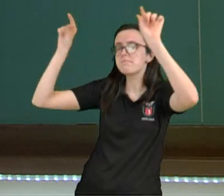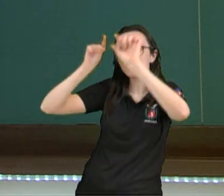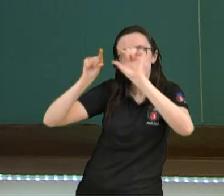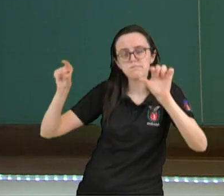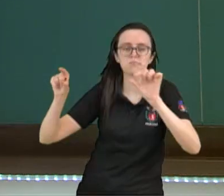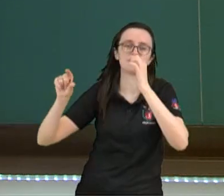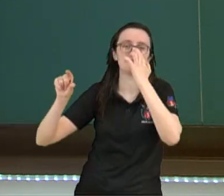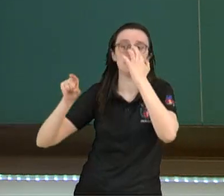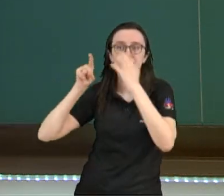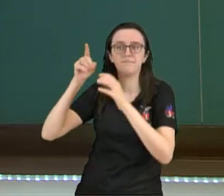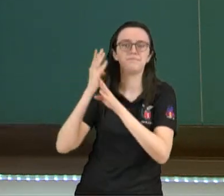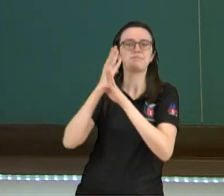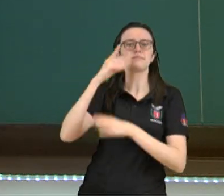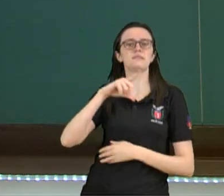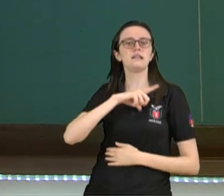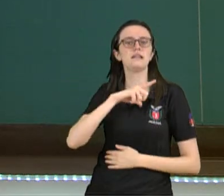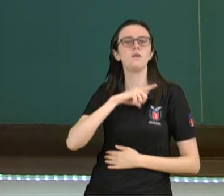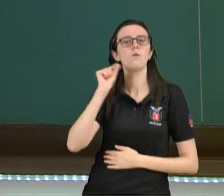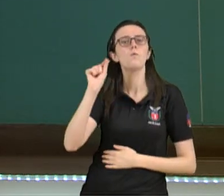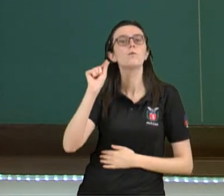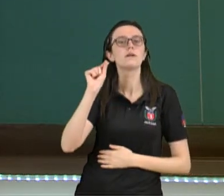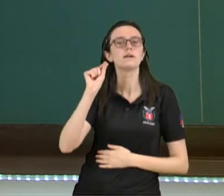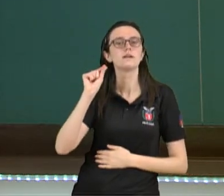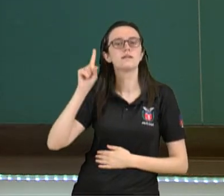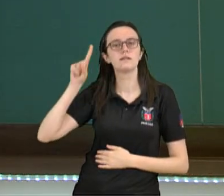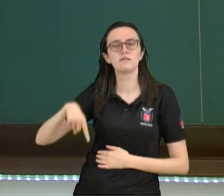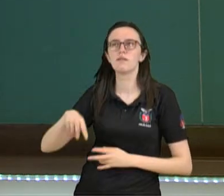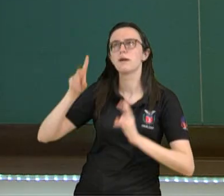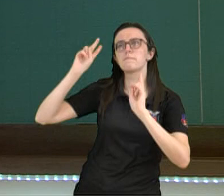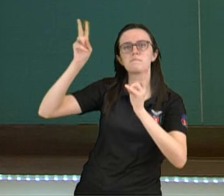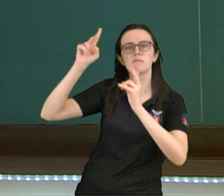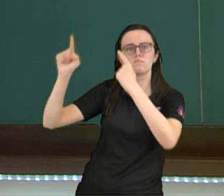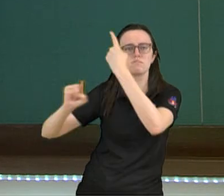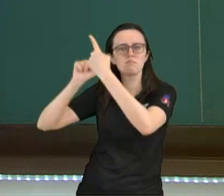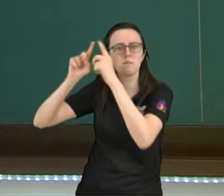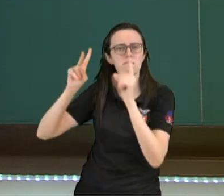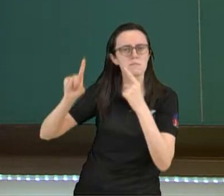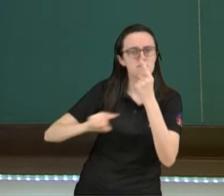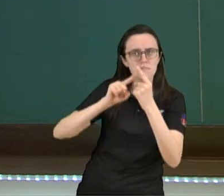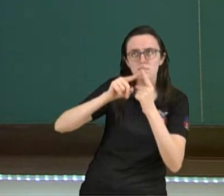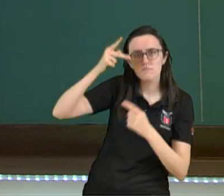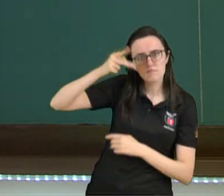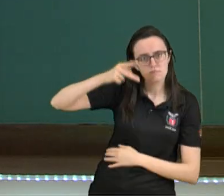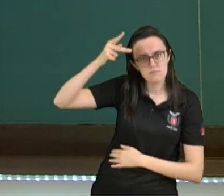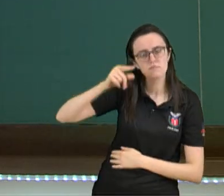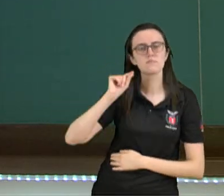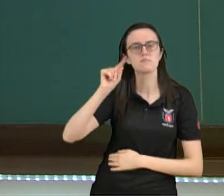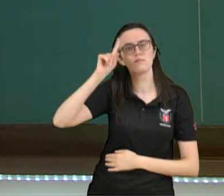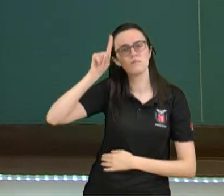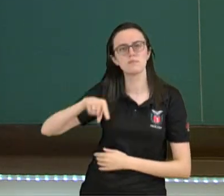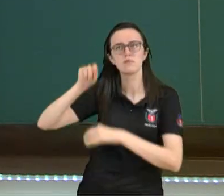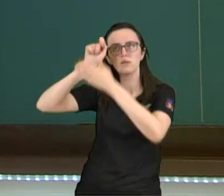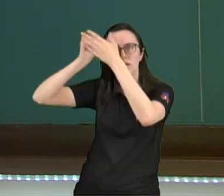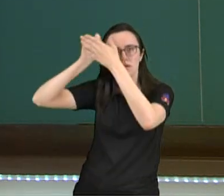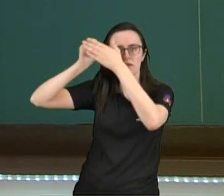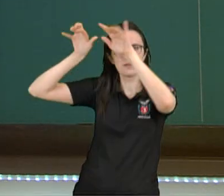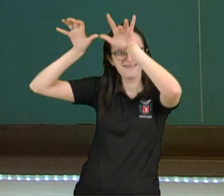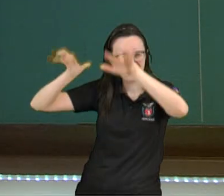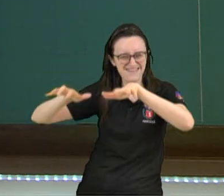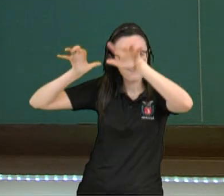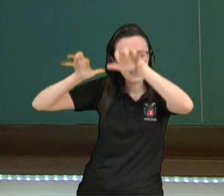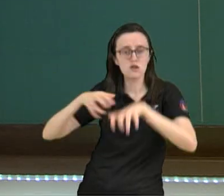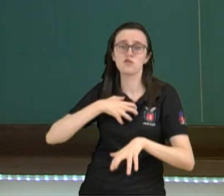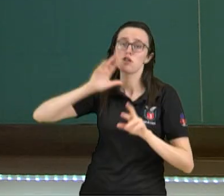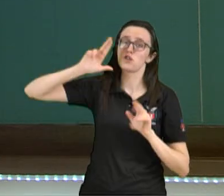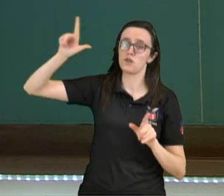apesar delas terem o mesmo ar motivador, pelo mesmo fato, elas foram escritas de maneiras diferentes.